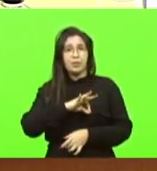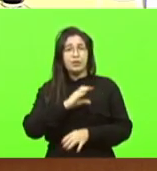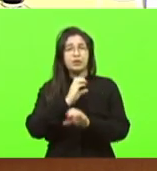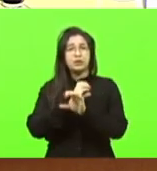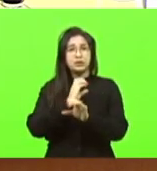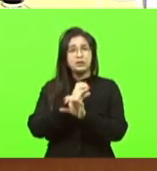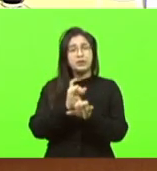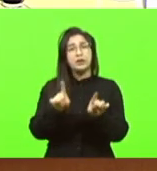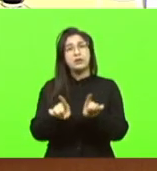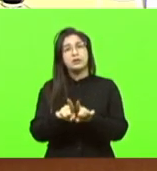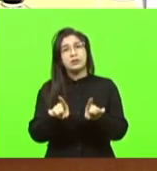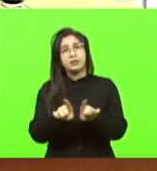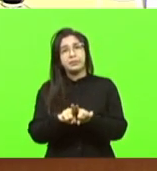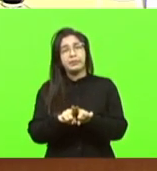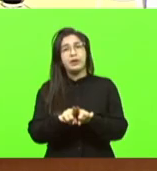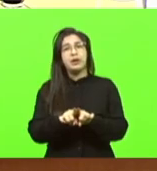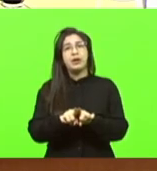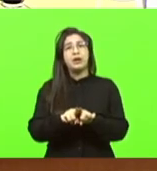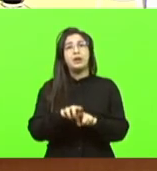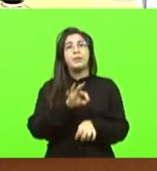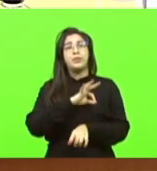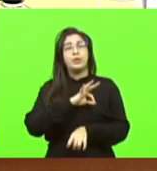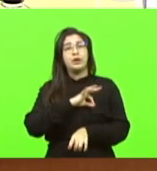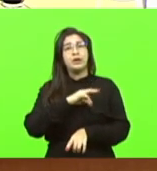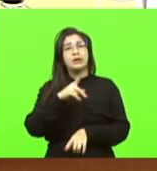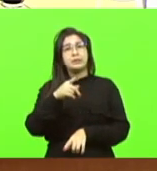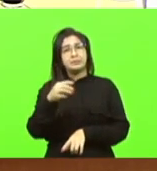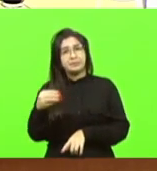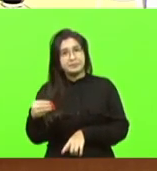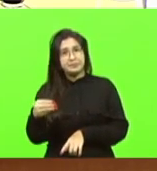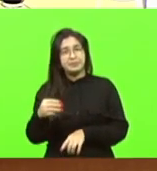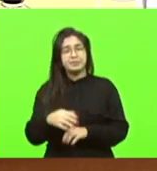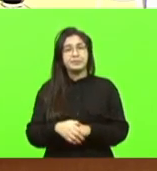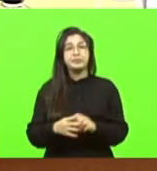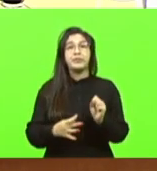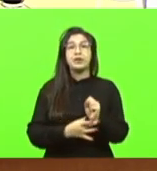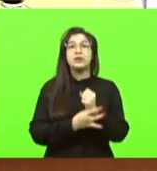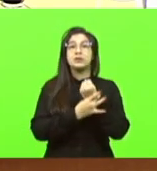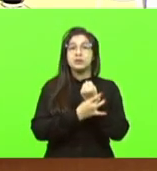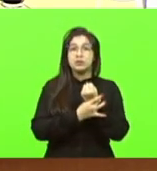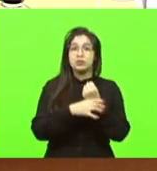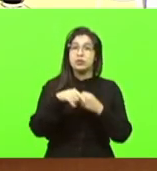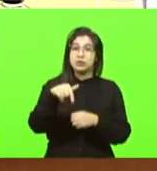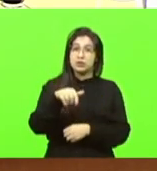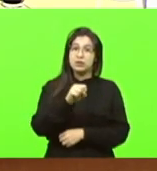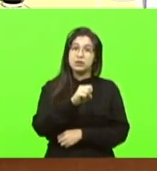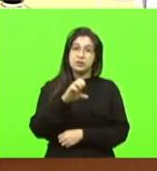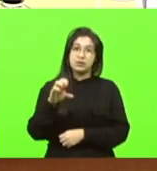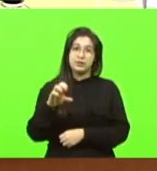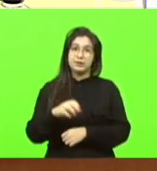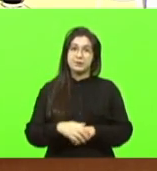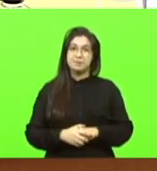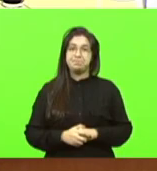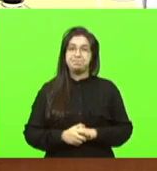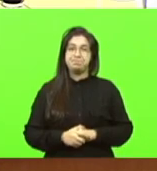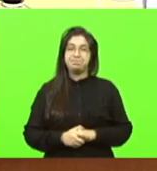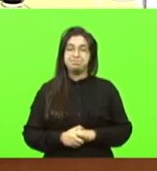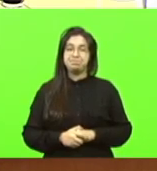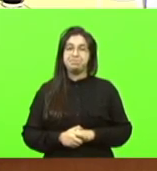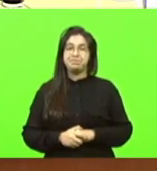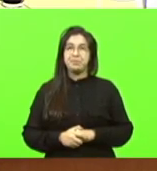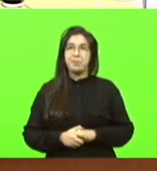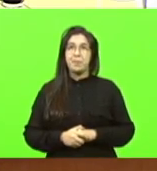trabalho da Polícia Militar também segurança do Estado de Santa Catarina também